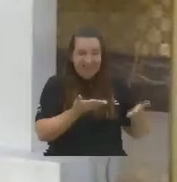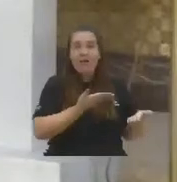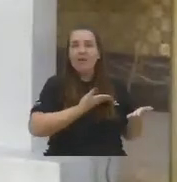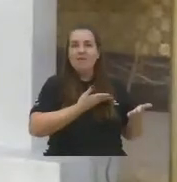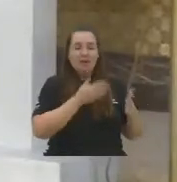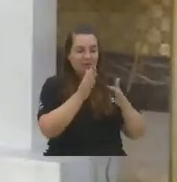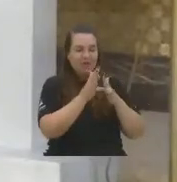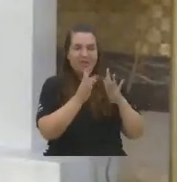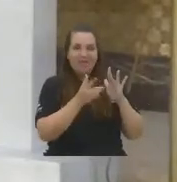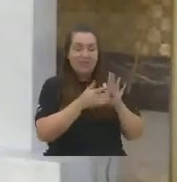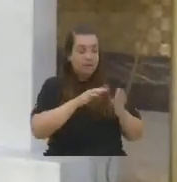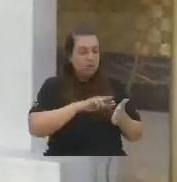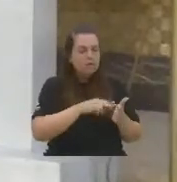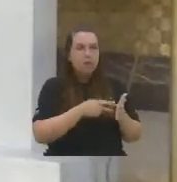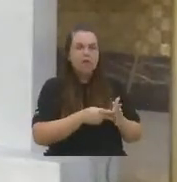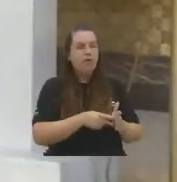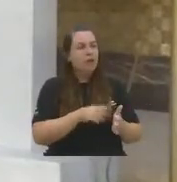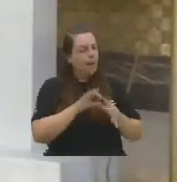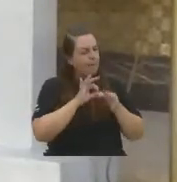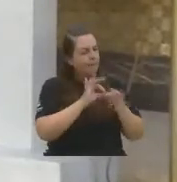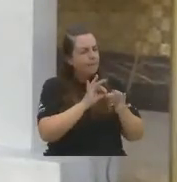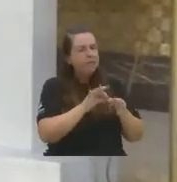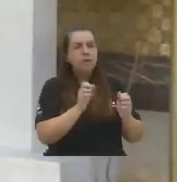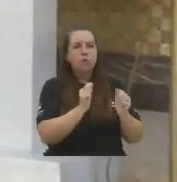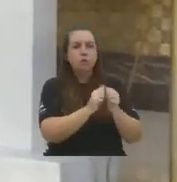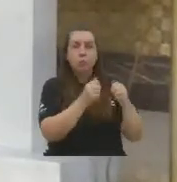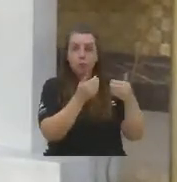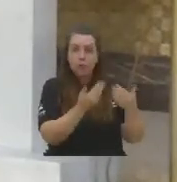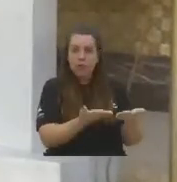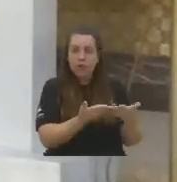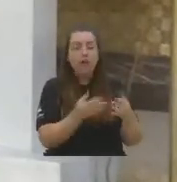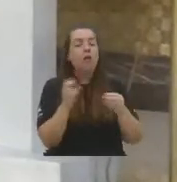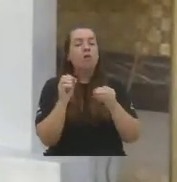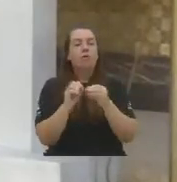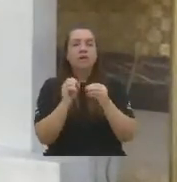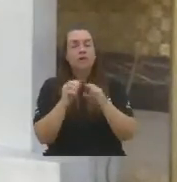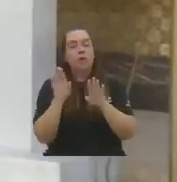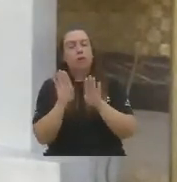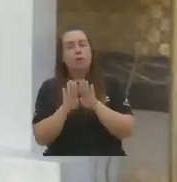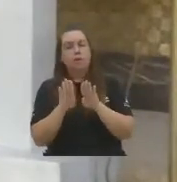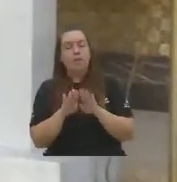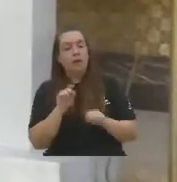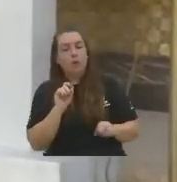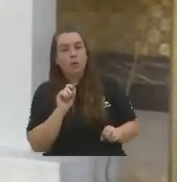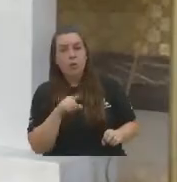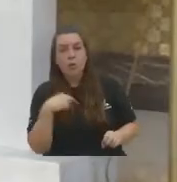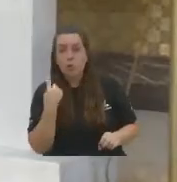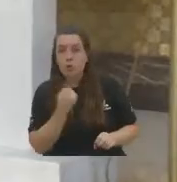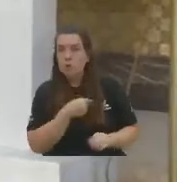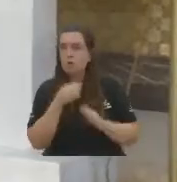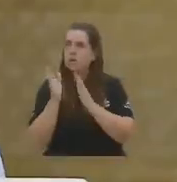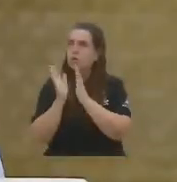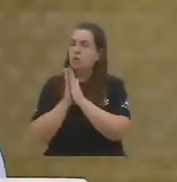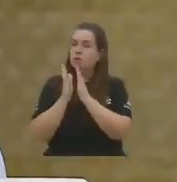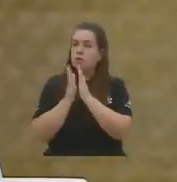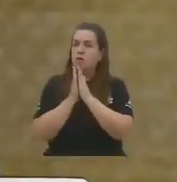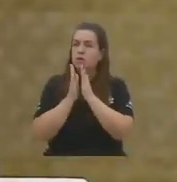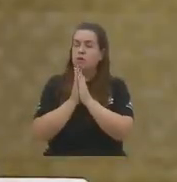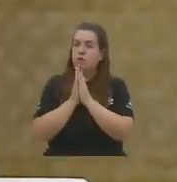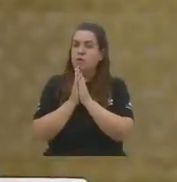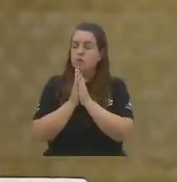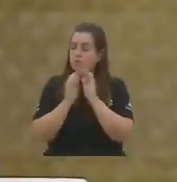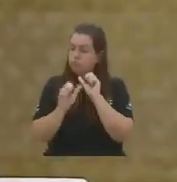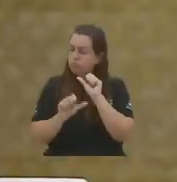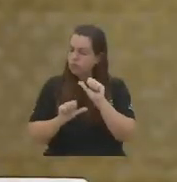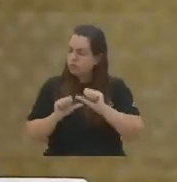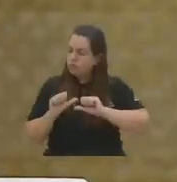Cristo significa permanecer nele, fazendo com que nossas orações se